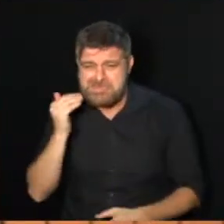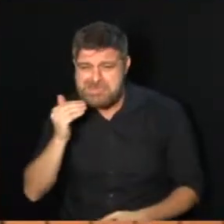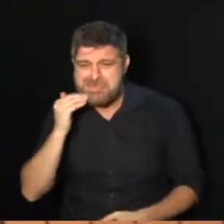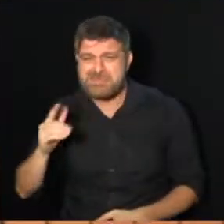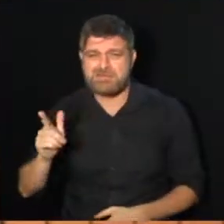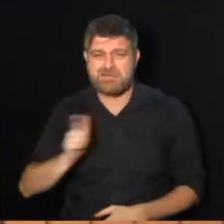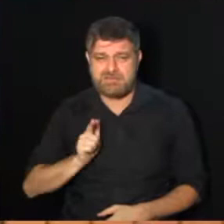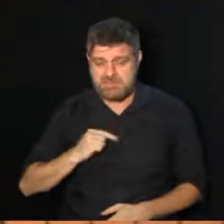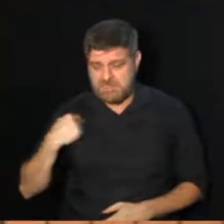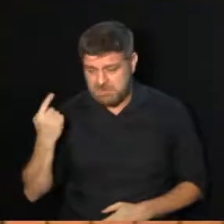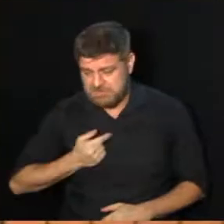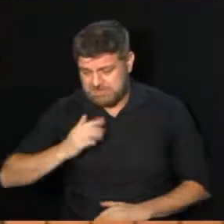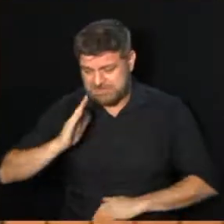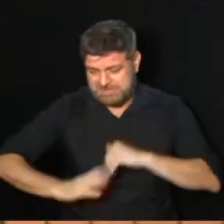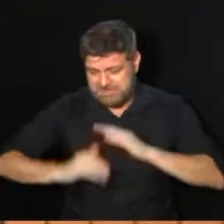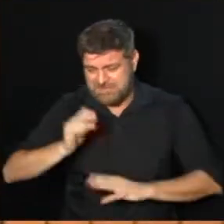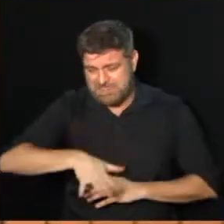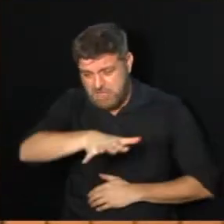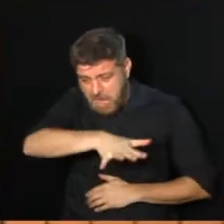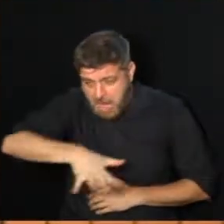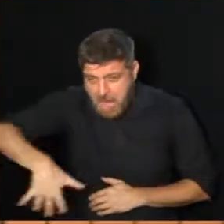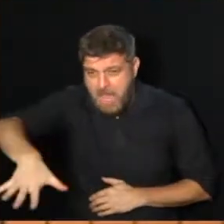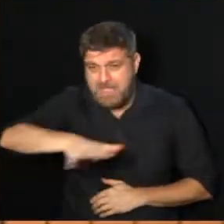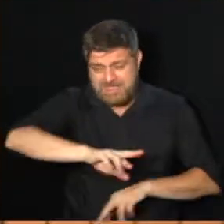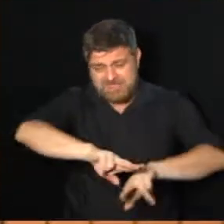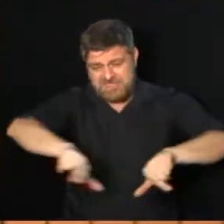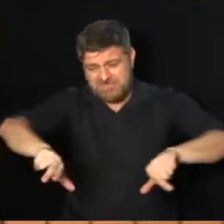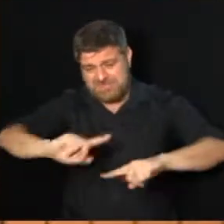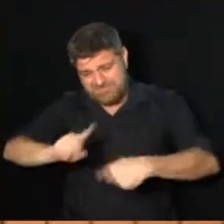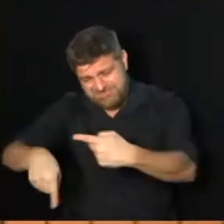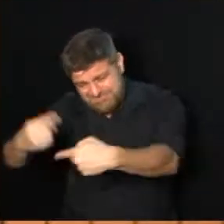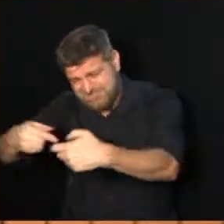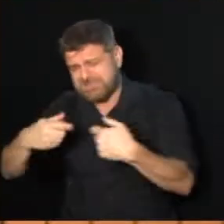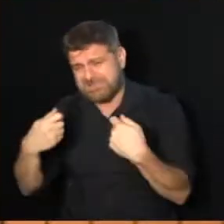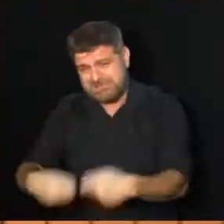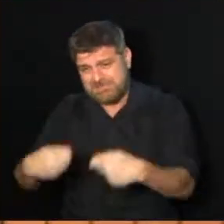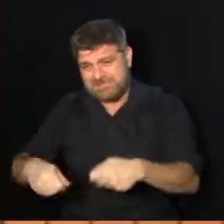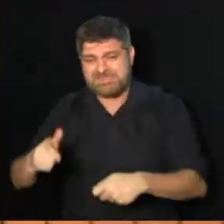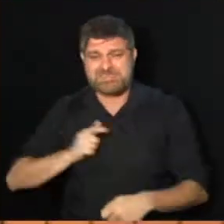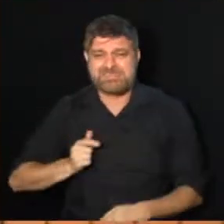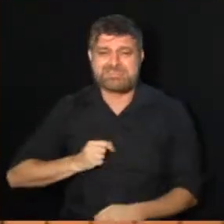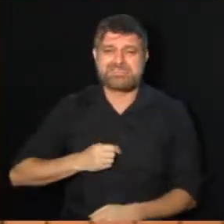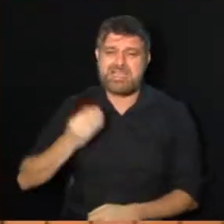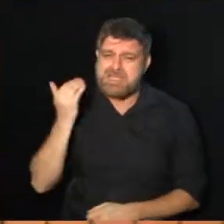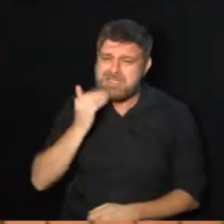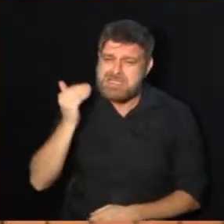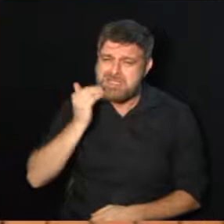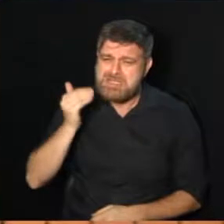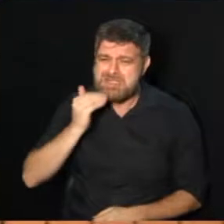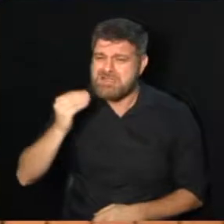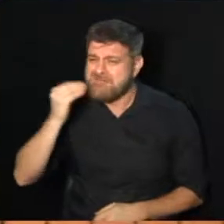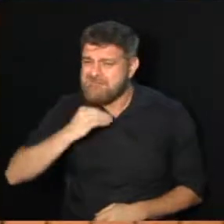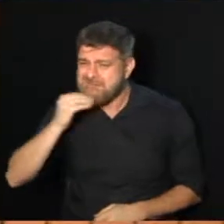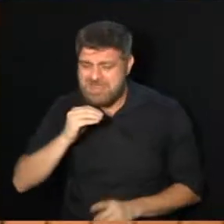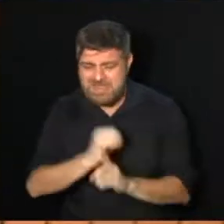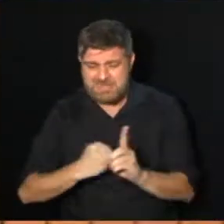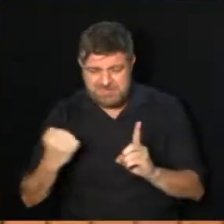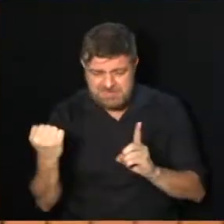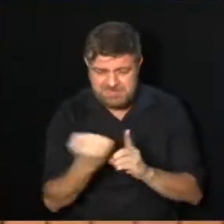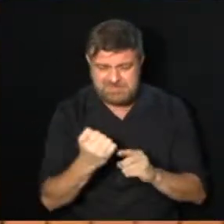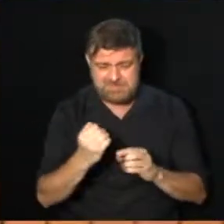muito a fazer em todas essas áreas, né? E são deficiências, são dificuldades